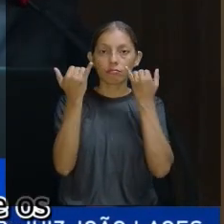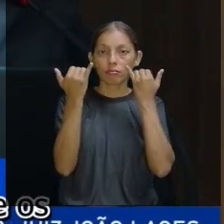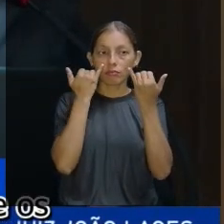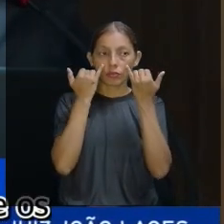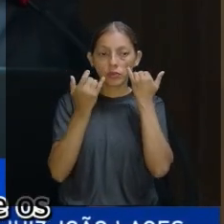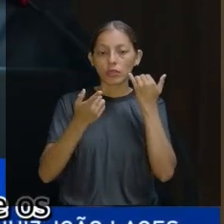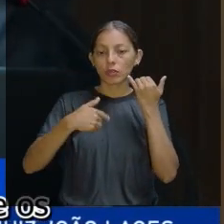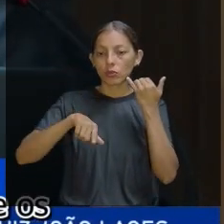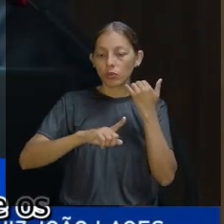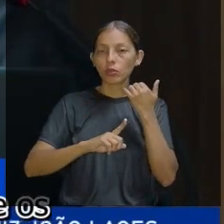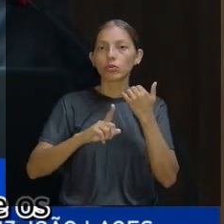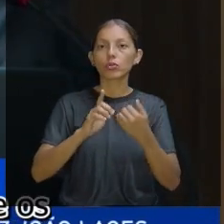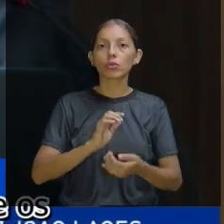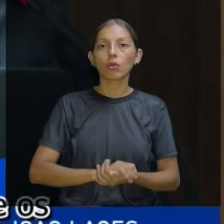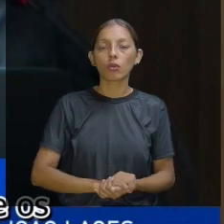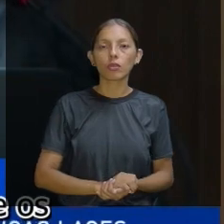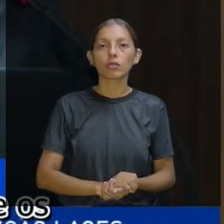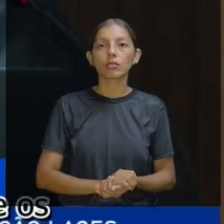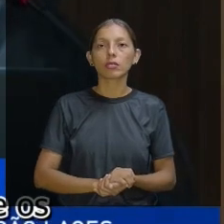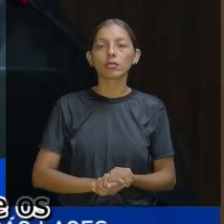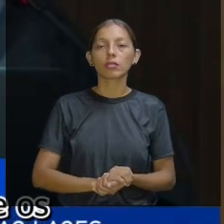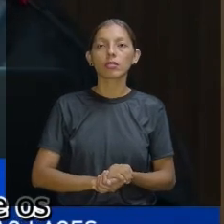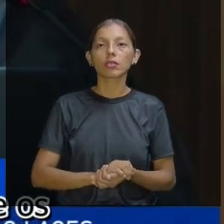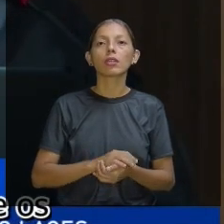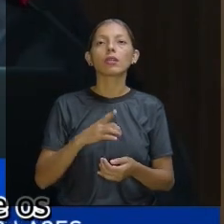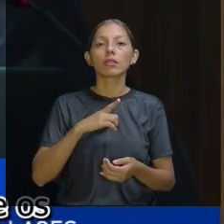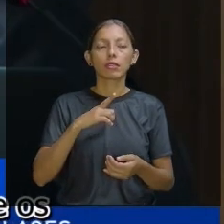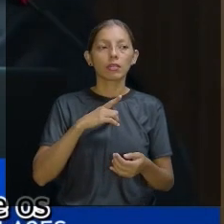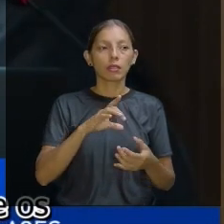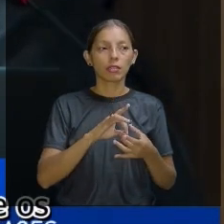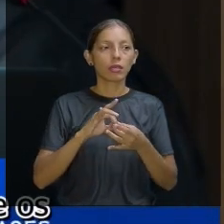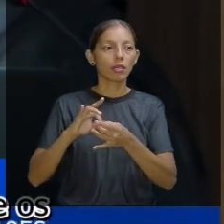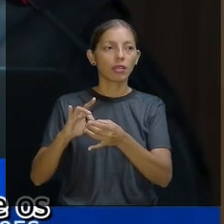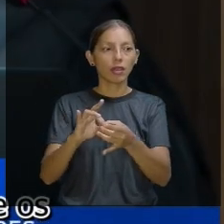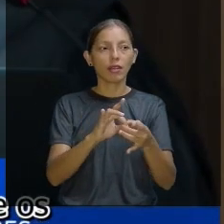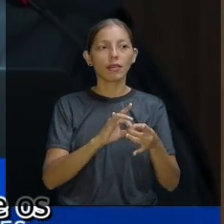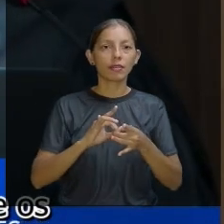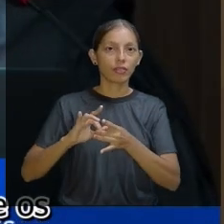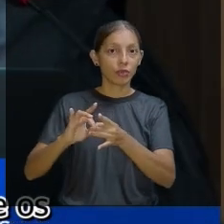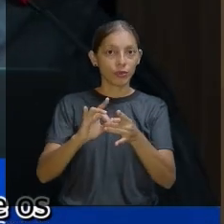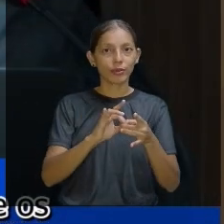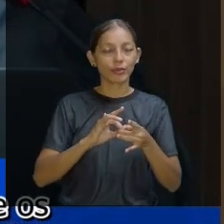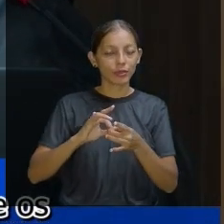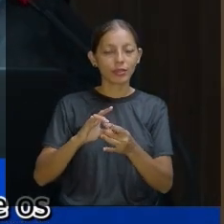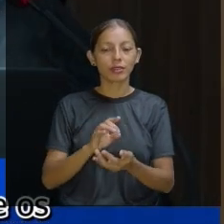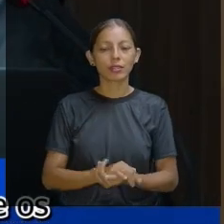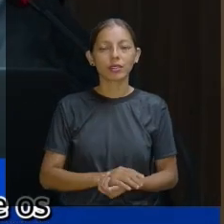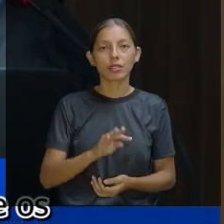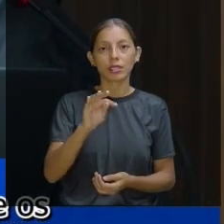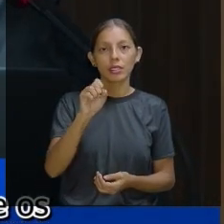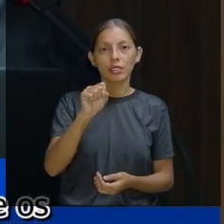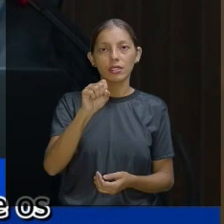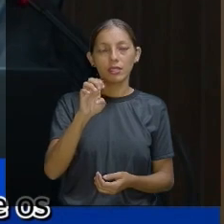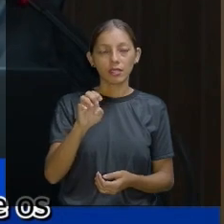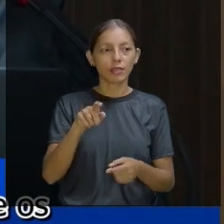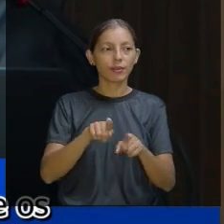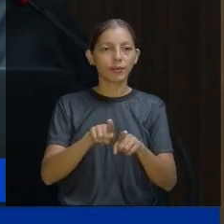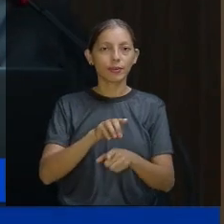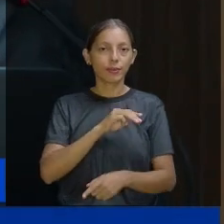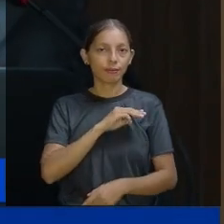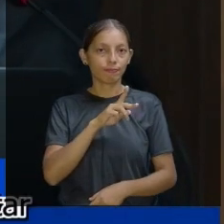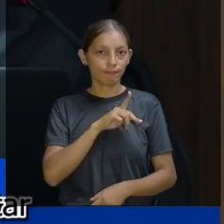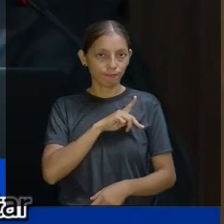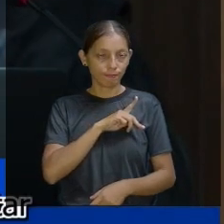estamos em rede, todas as justiças eleitorais com o TSE e os ministérios públicos também integrados nessa